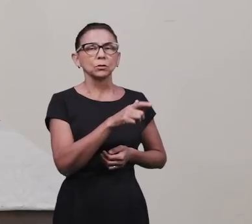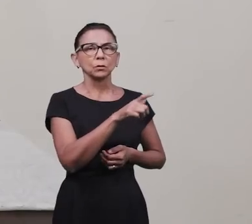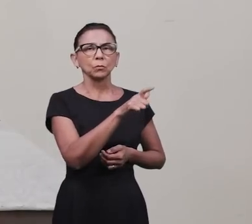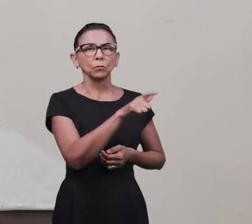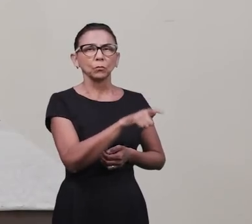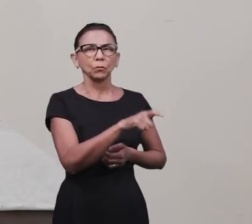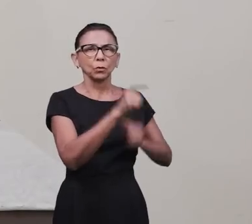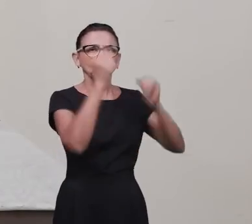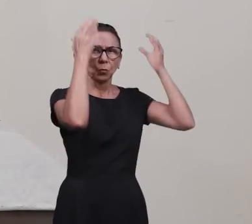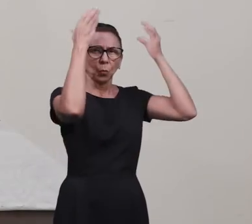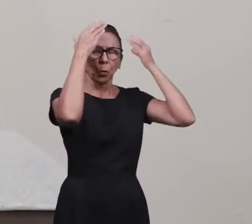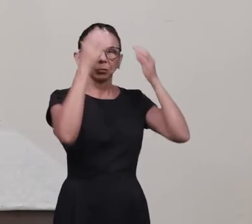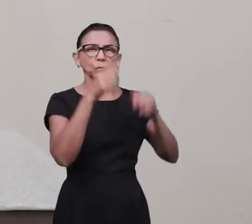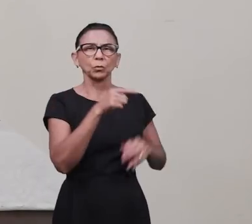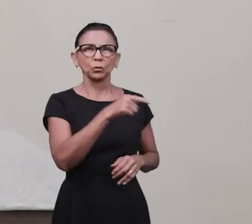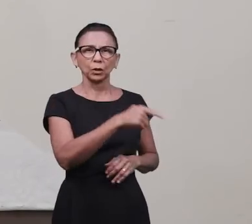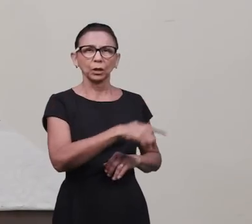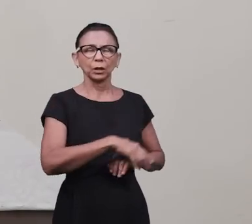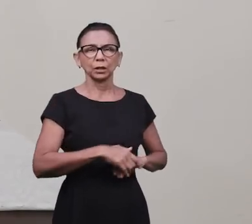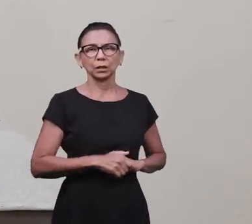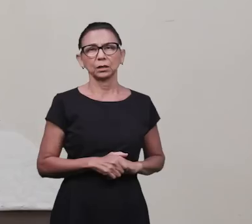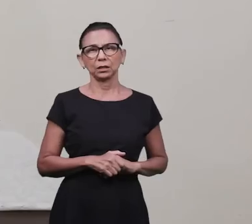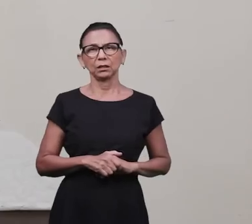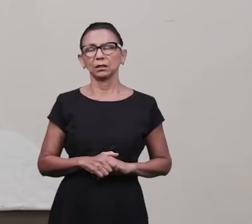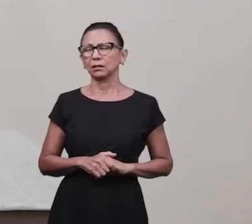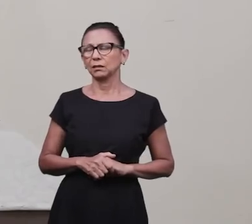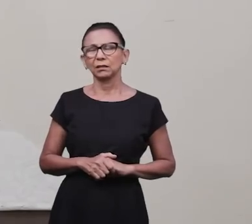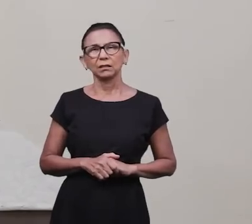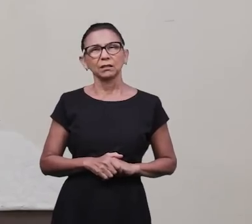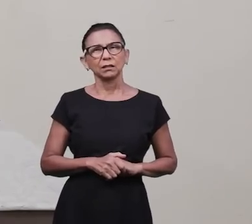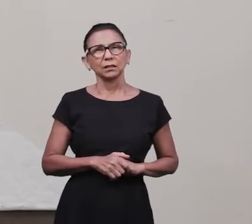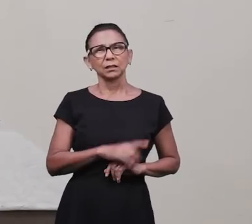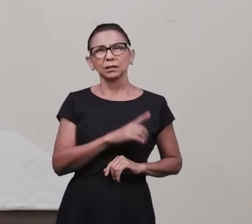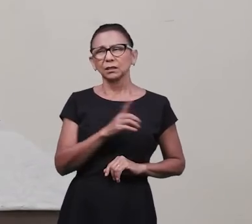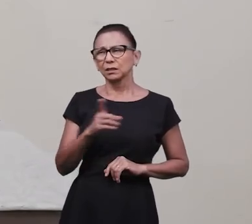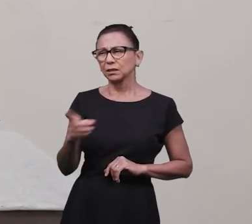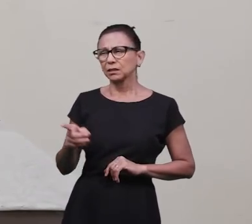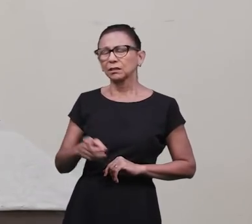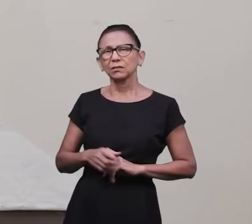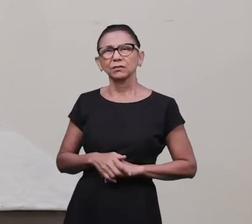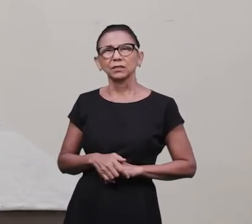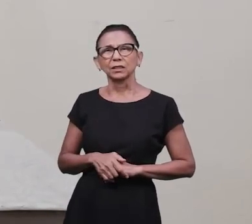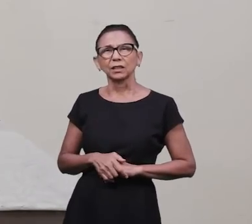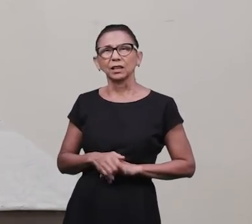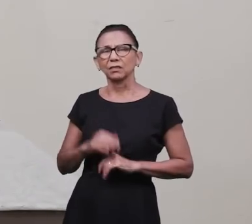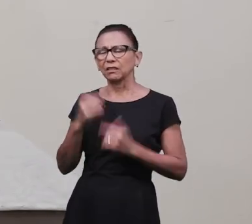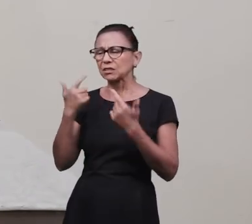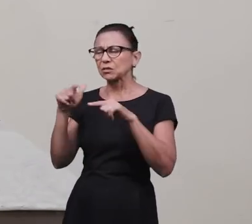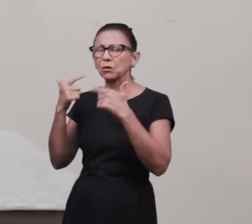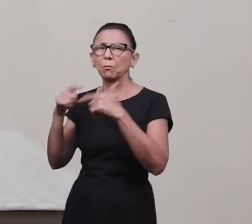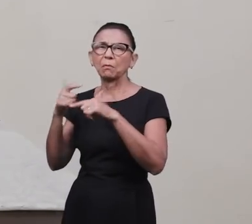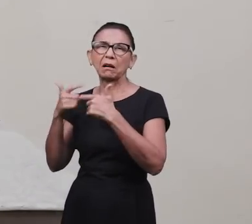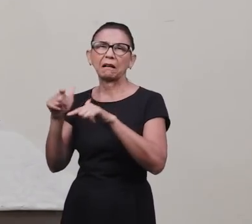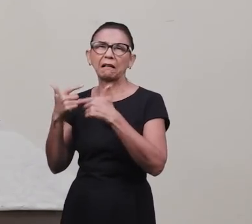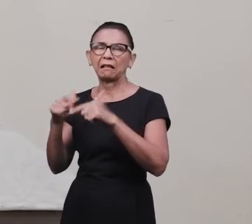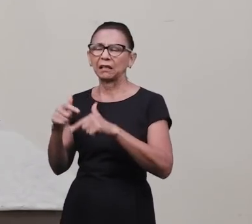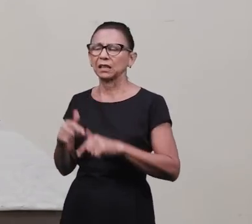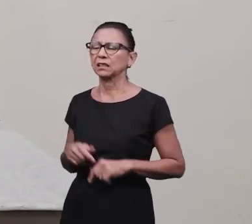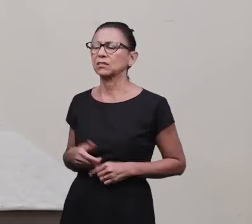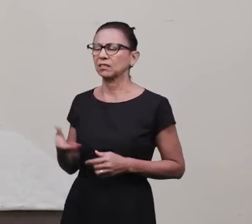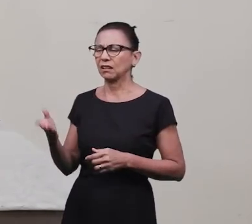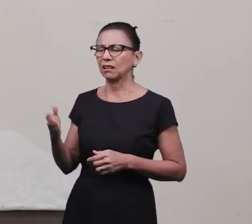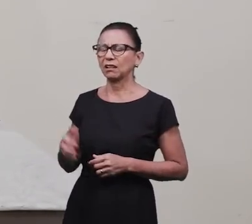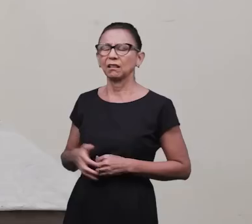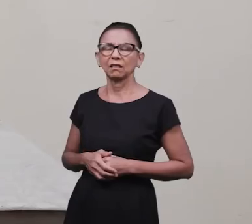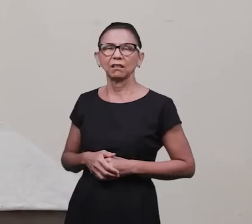de Israel. E a palavra diz que, então, Ezequias tomou uma decisão. eu não vou viver mais essa